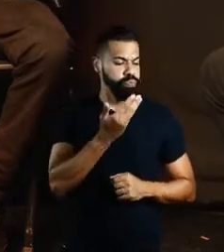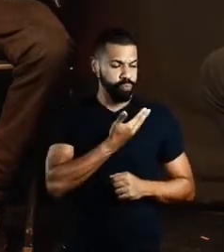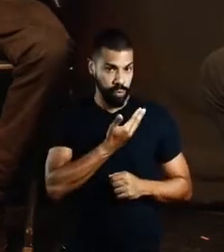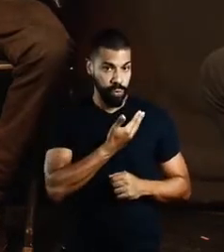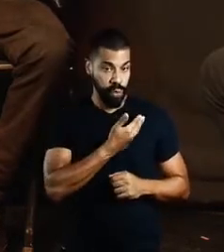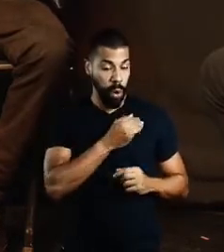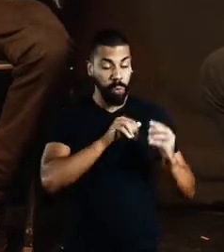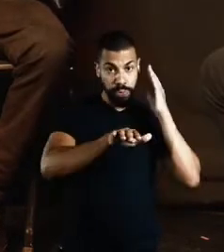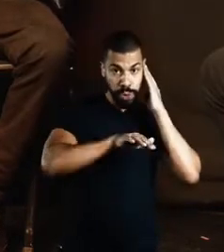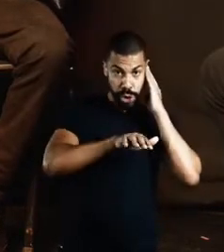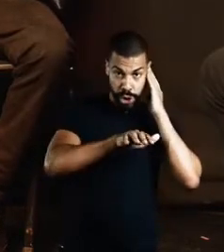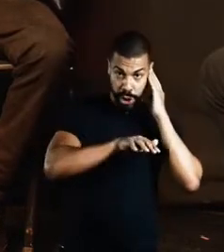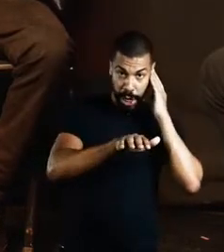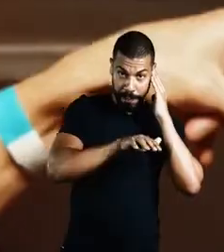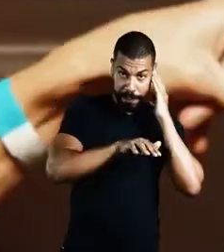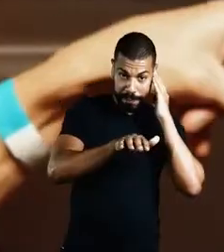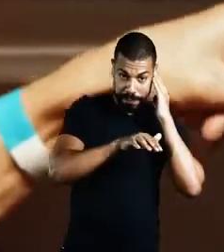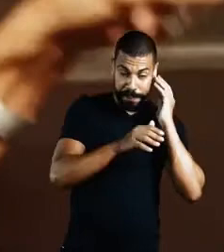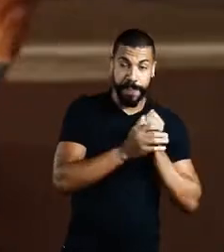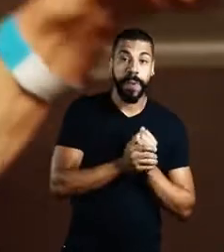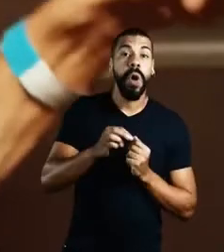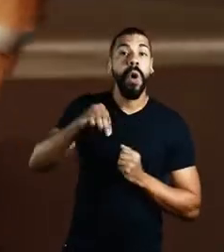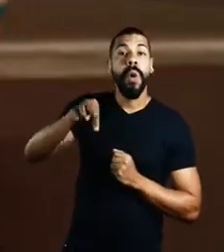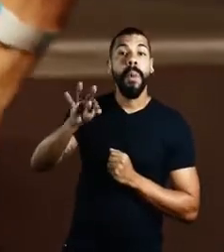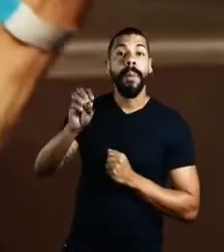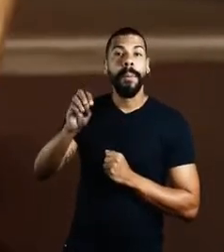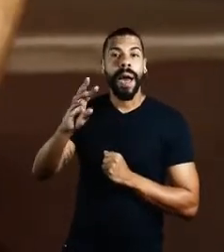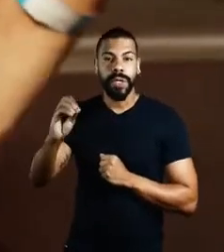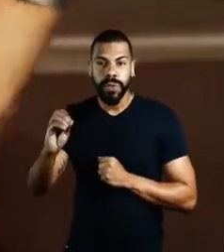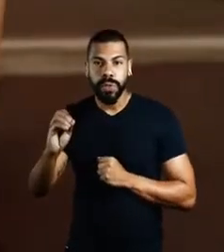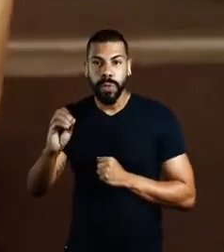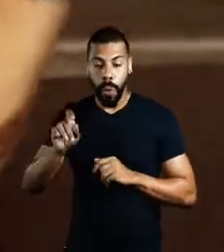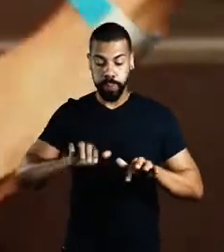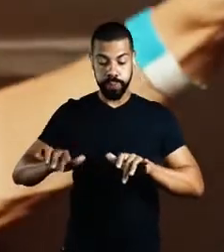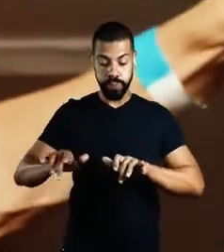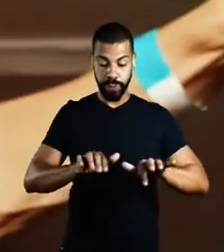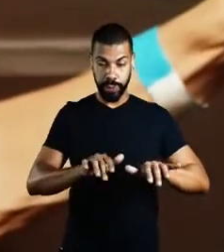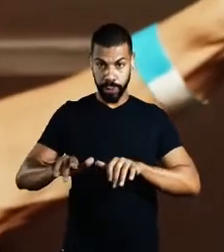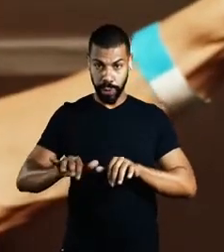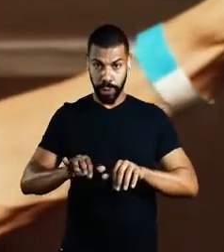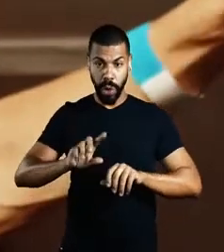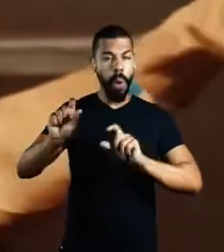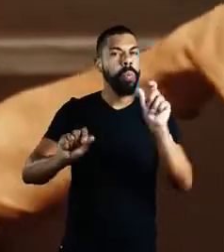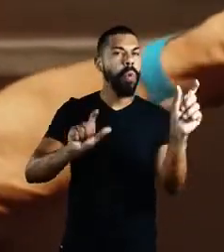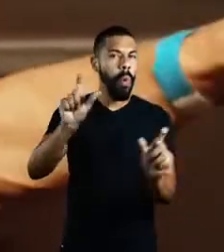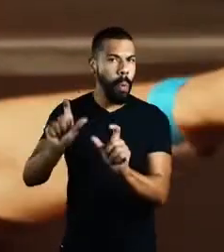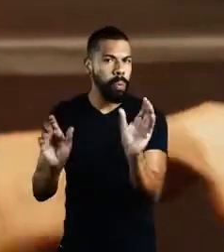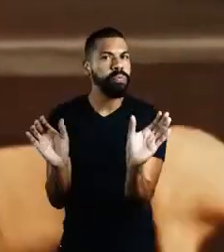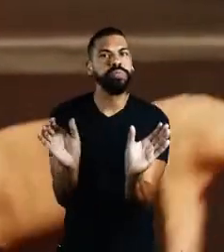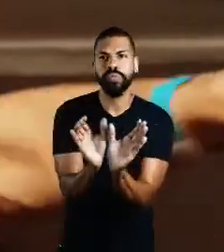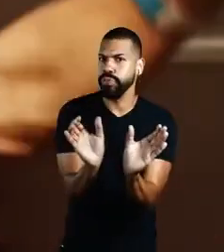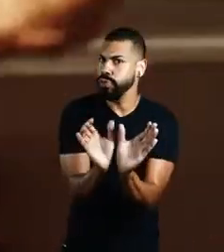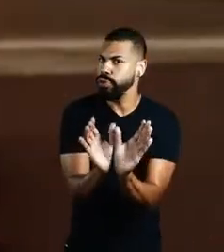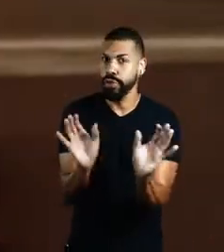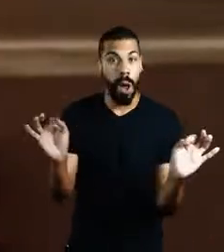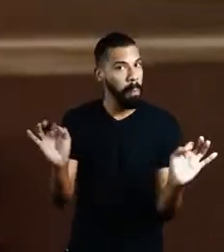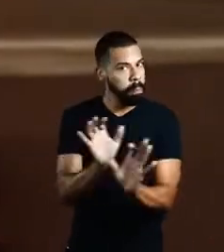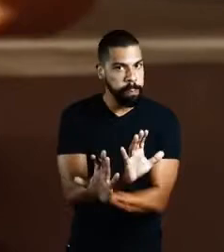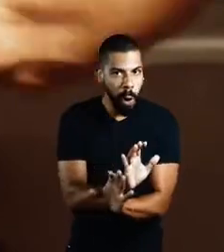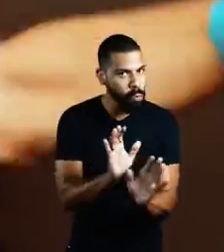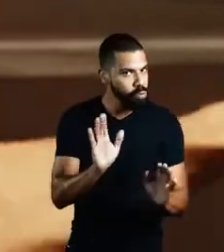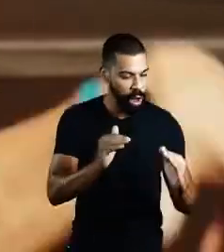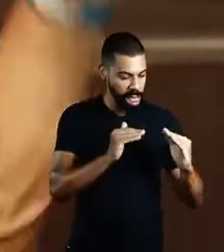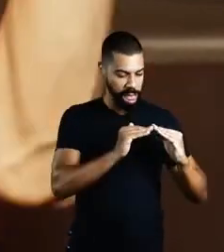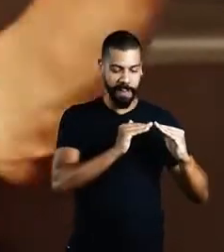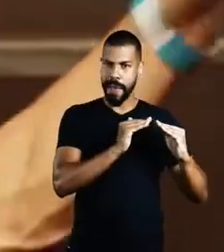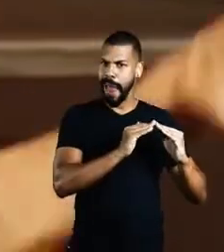DJ, o Maita tecladista, o Bafé, o Adilcinho, o Guzulo e o Ataliba. Certo? Já estava toda a firma montada lá na minha casa. A gente já